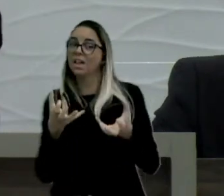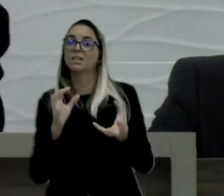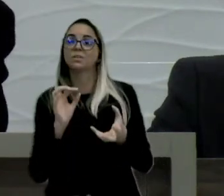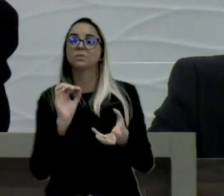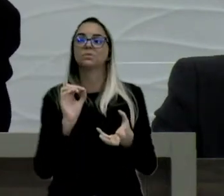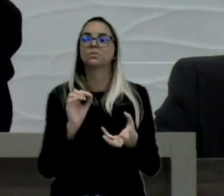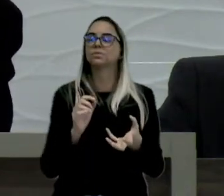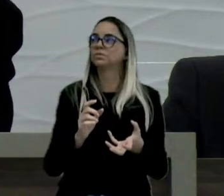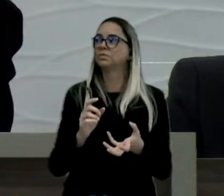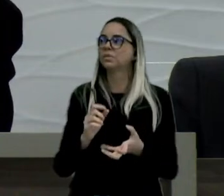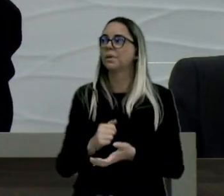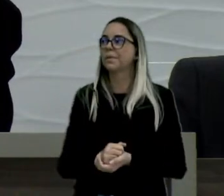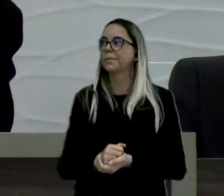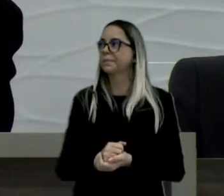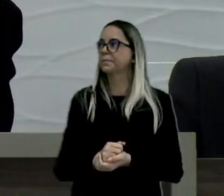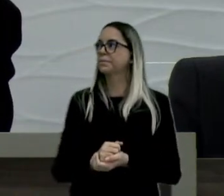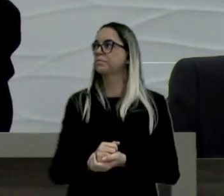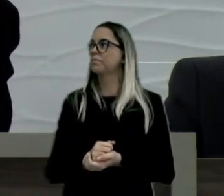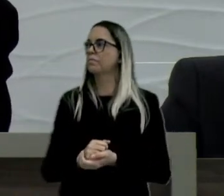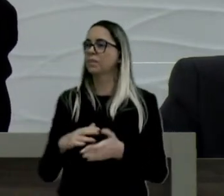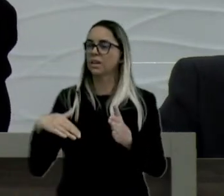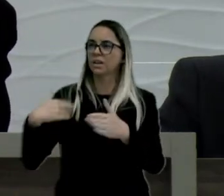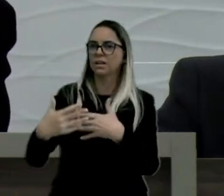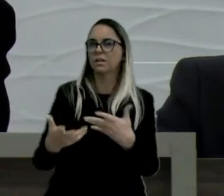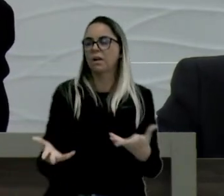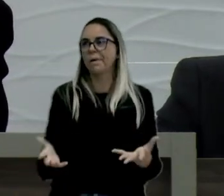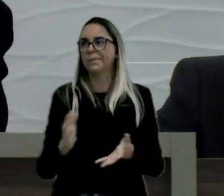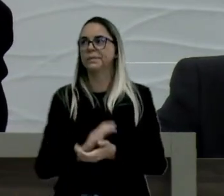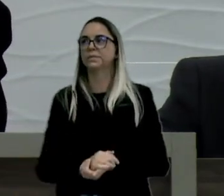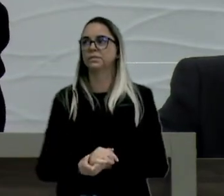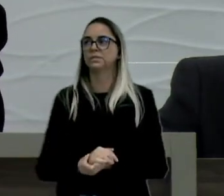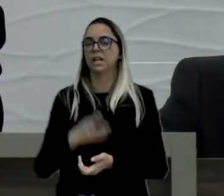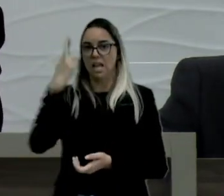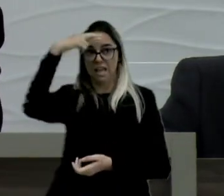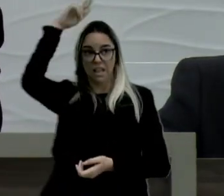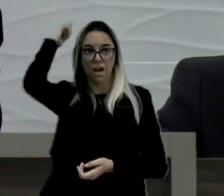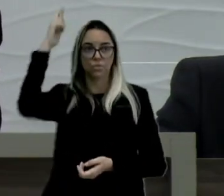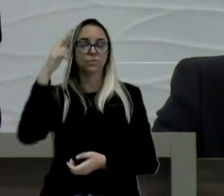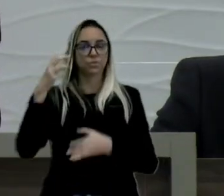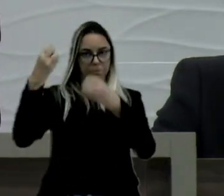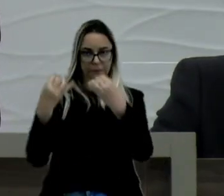Perão em discussão discutindo o vereador Reinaldo voto de República da